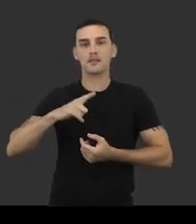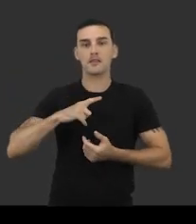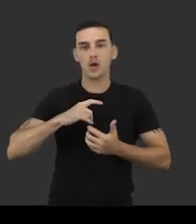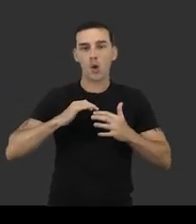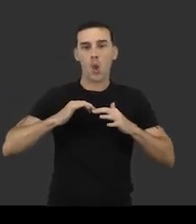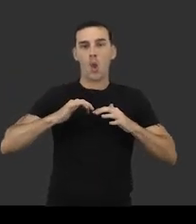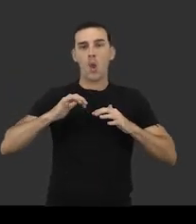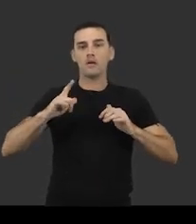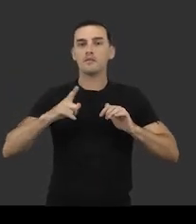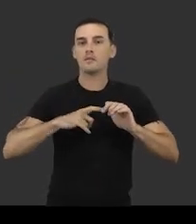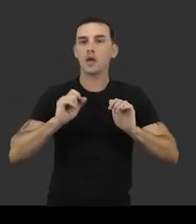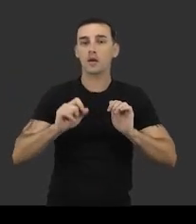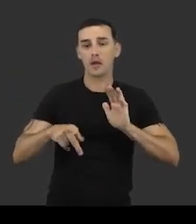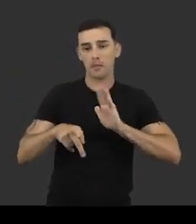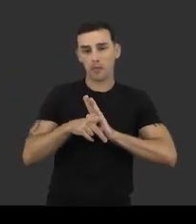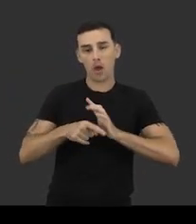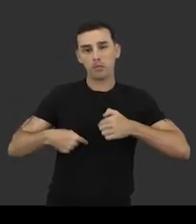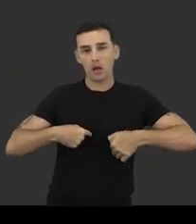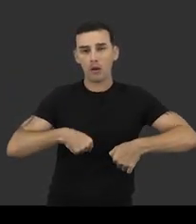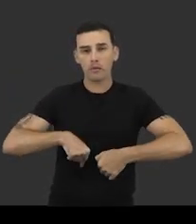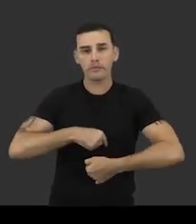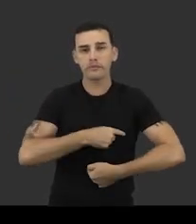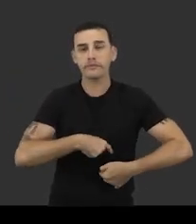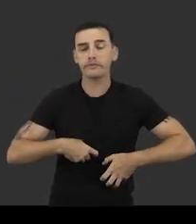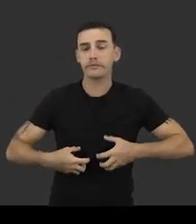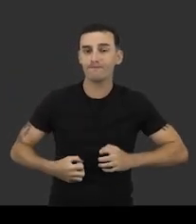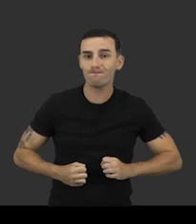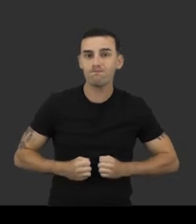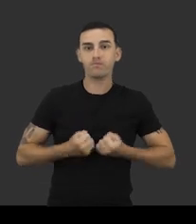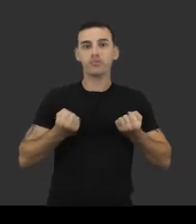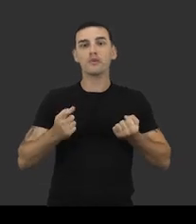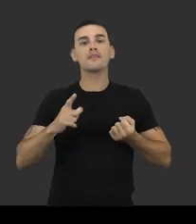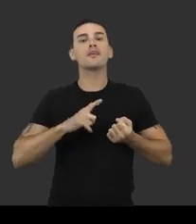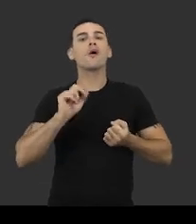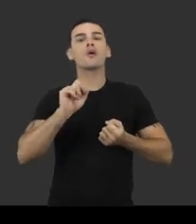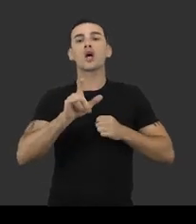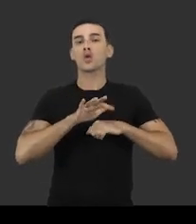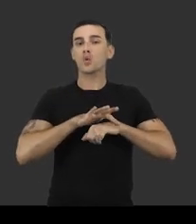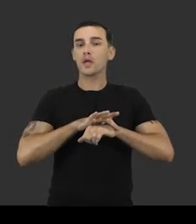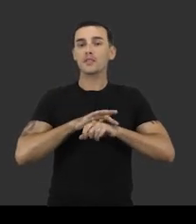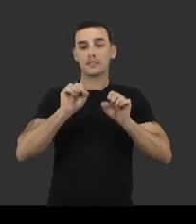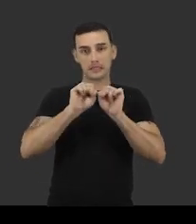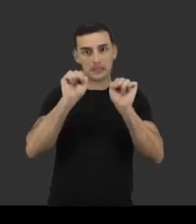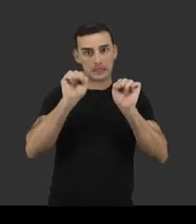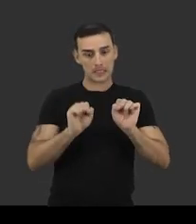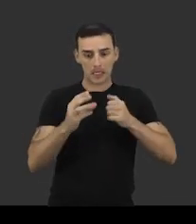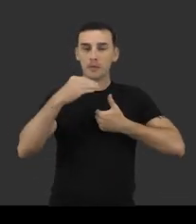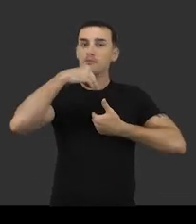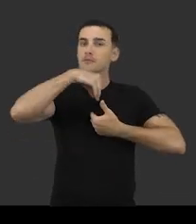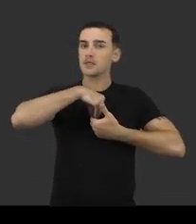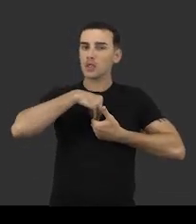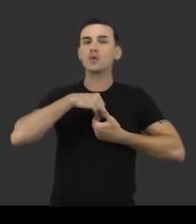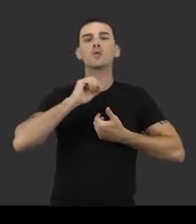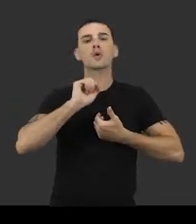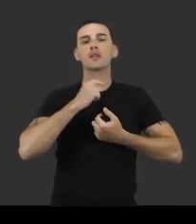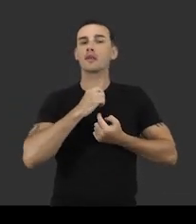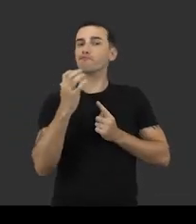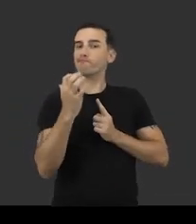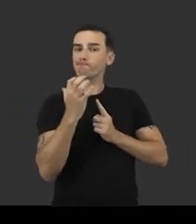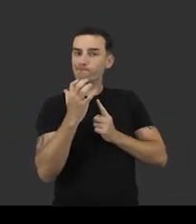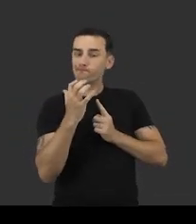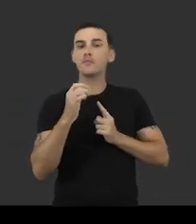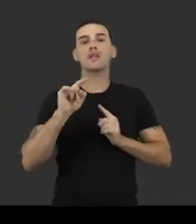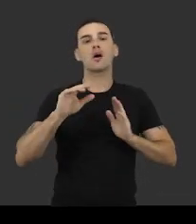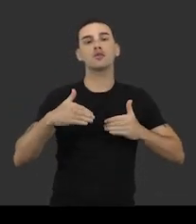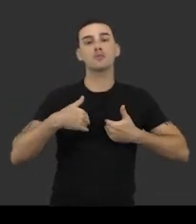né? Distúrbios gastrointestinais. A gente pode ter doenças sistêmicas relacionadas ao autismo e a gente pode